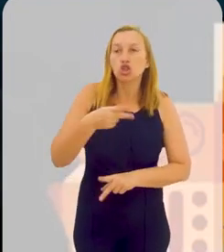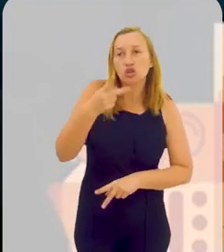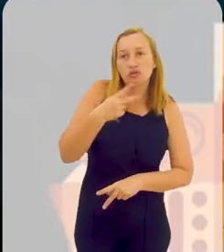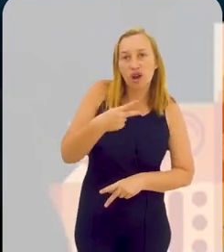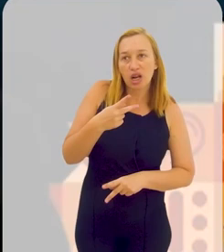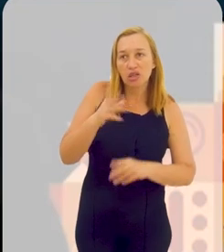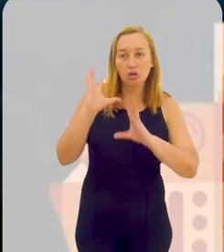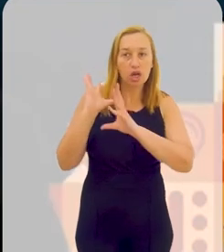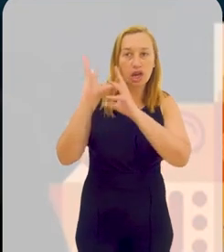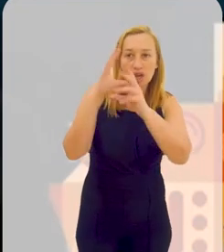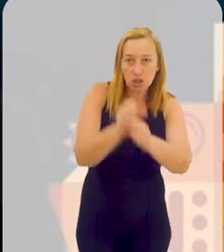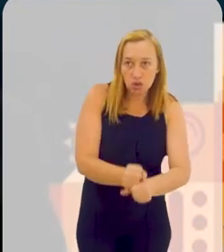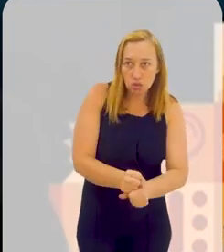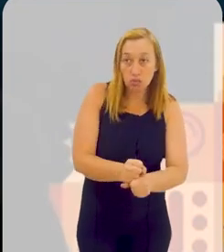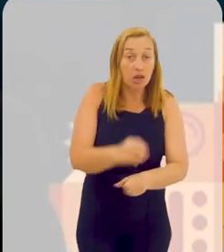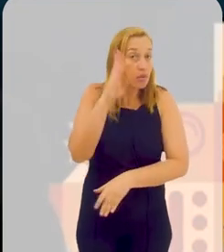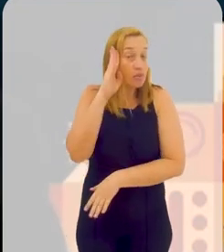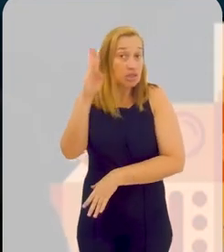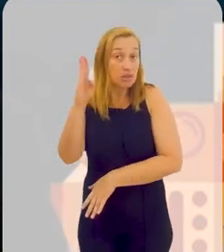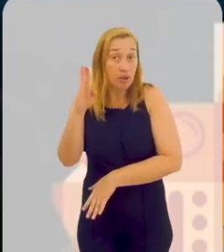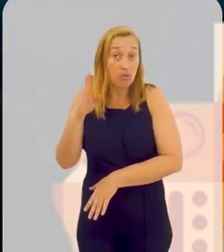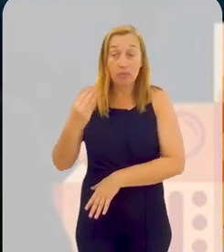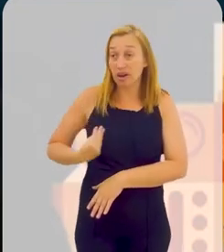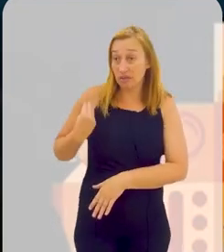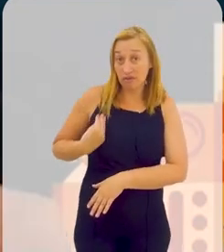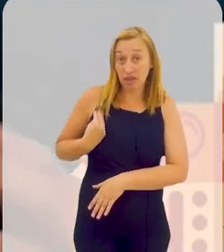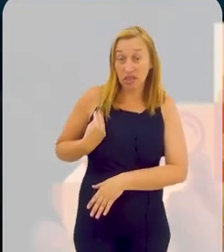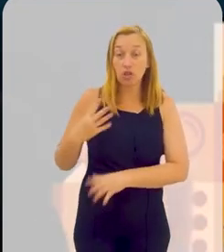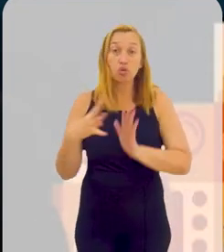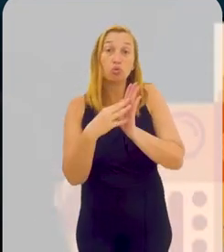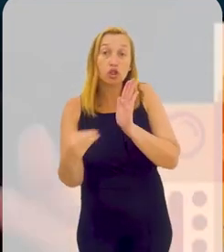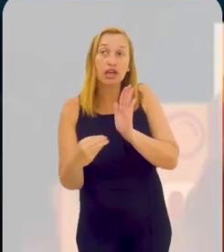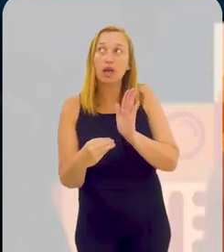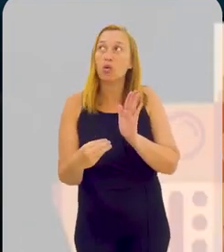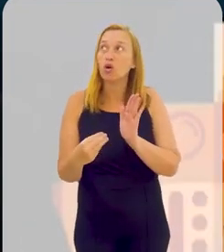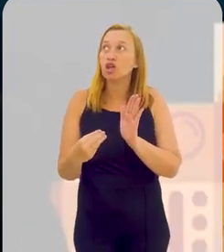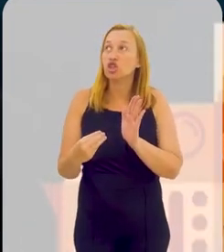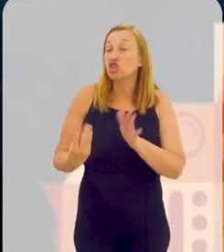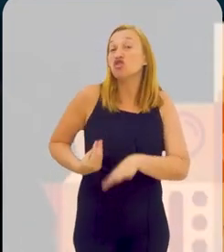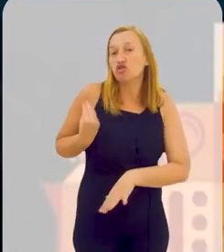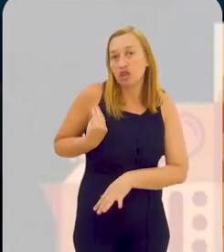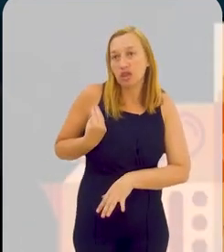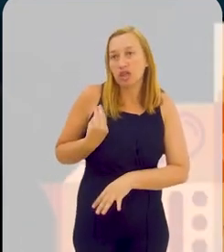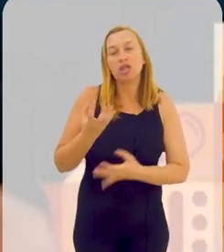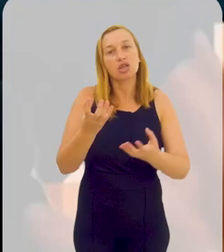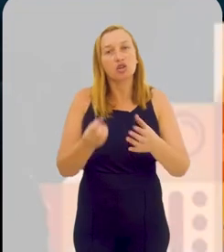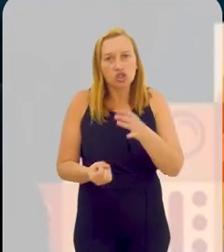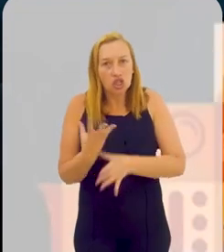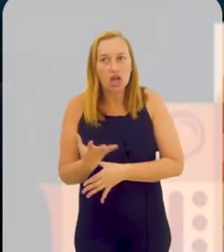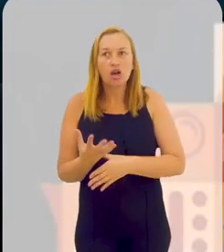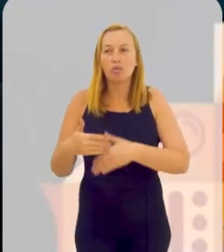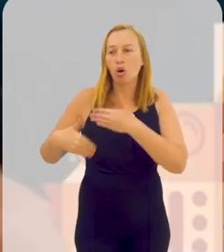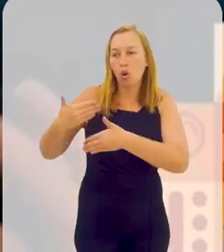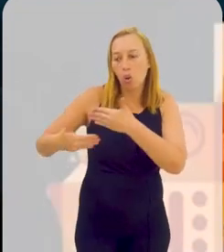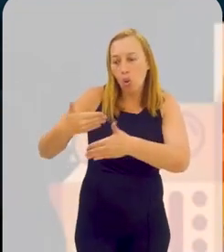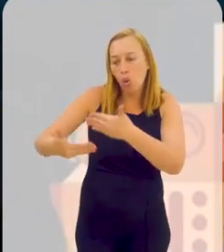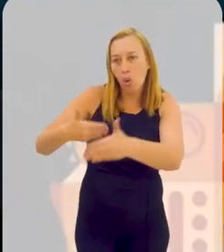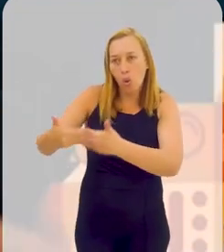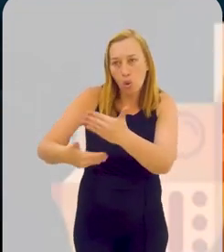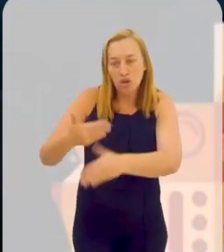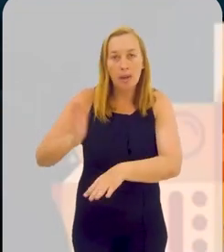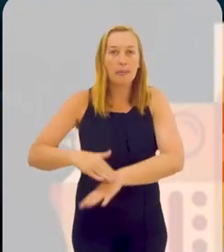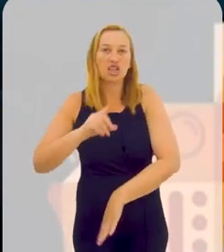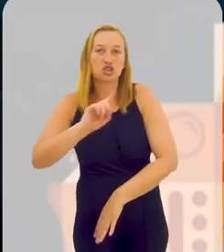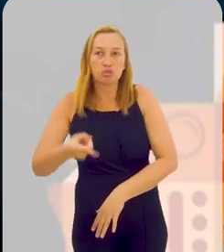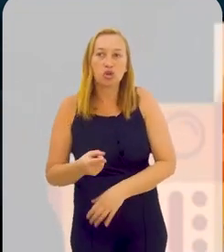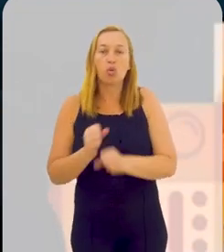e nós estamos falando do insumo que é absolutamente fundamental para a sobrevivência do modelo de vida que a gente criou ao longo